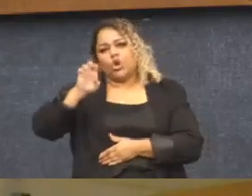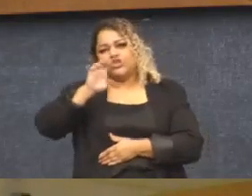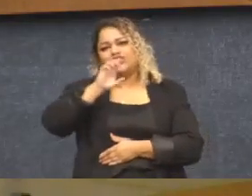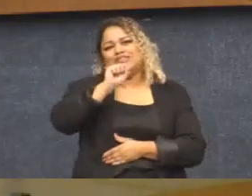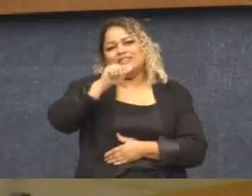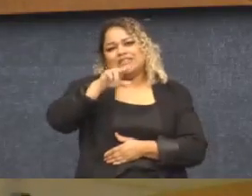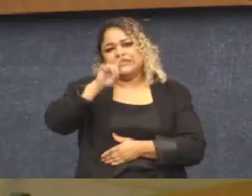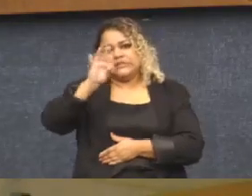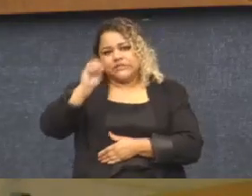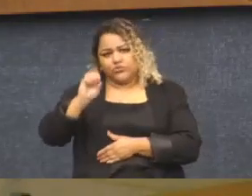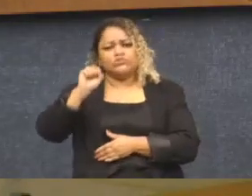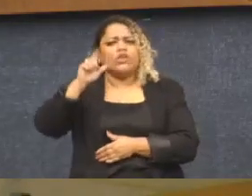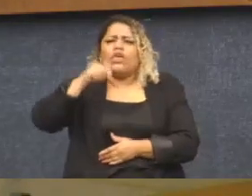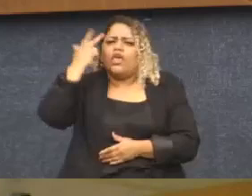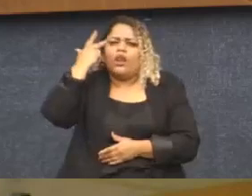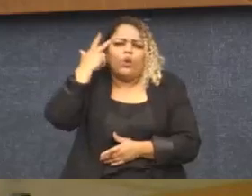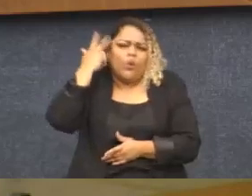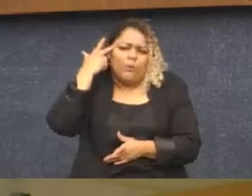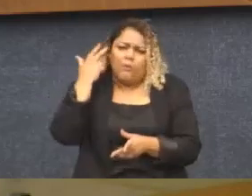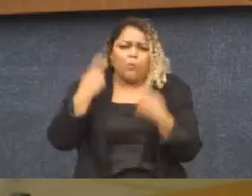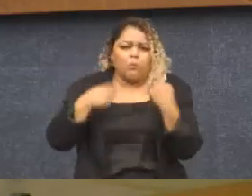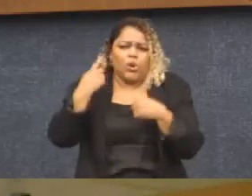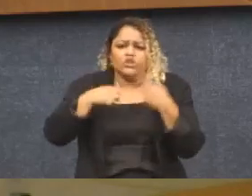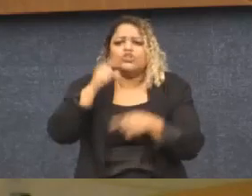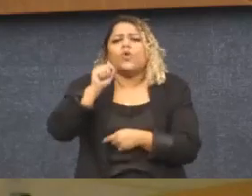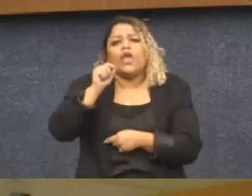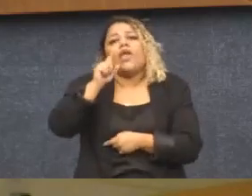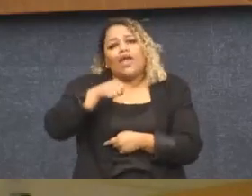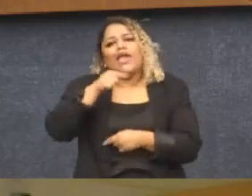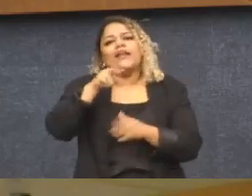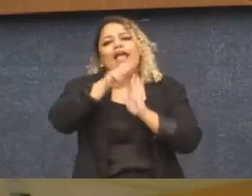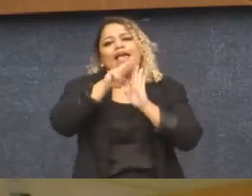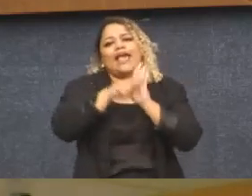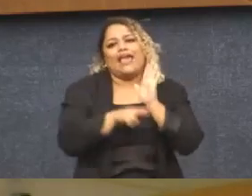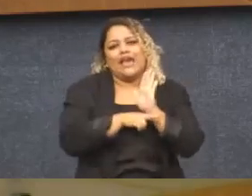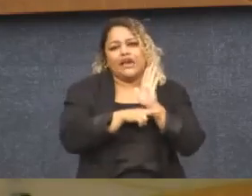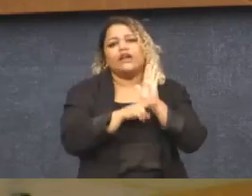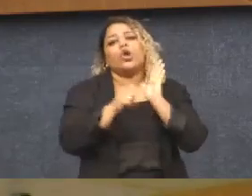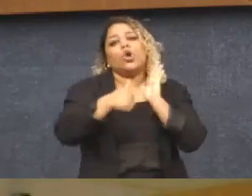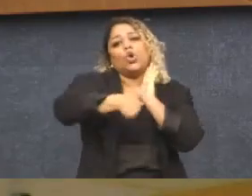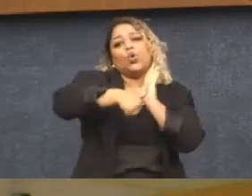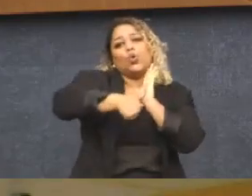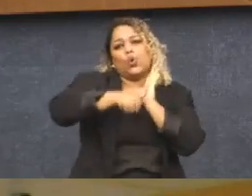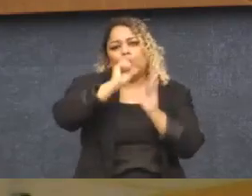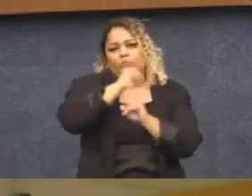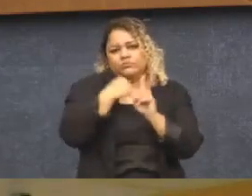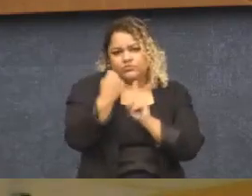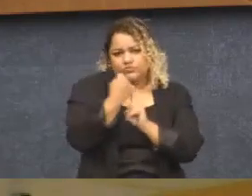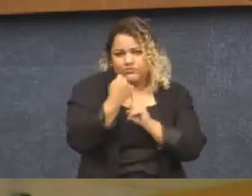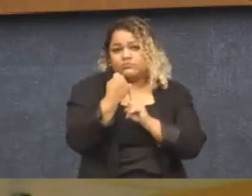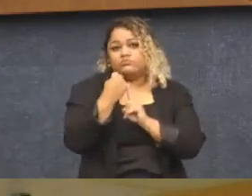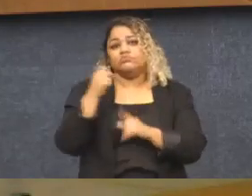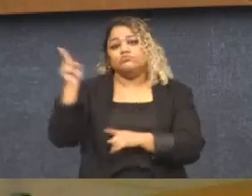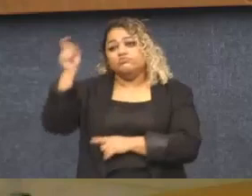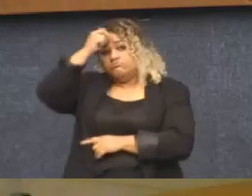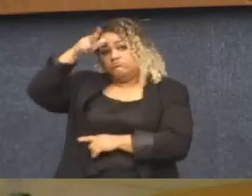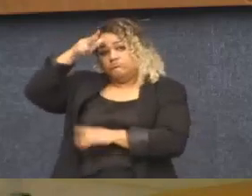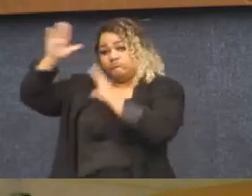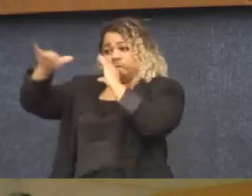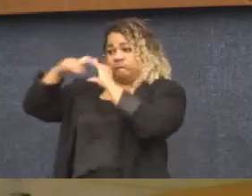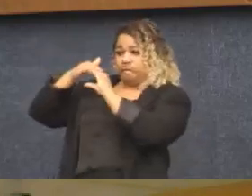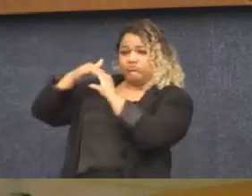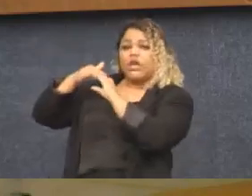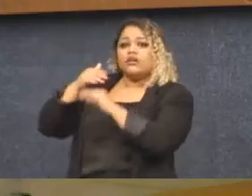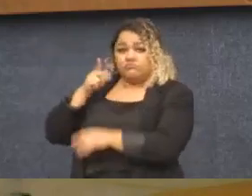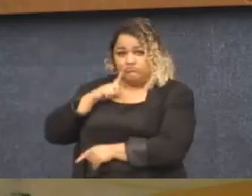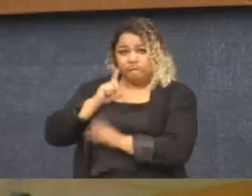nas suas questões de regularização das áreas dos clubes sociais. Bastava a prefeitura mandar um projeto de desafetação para casa e o